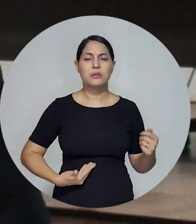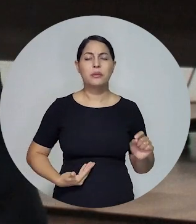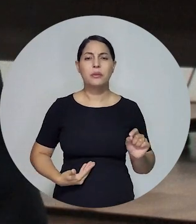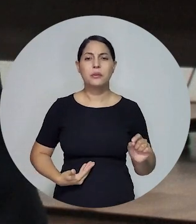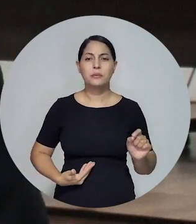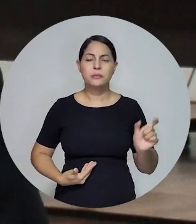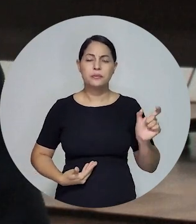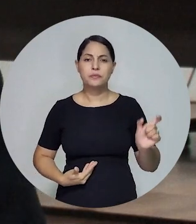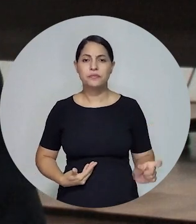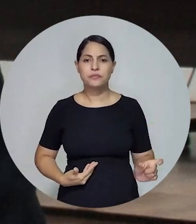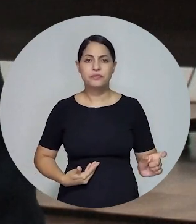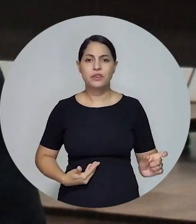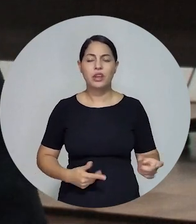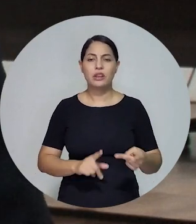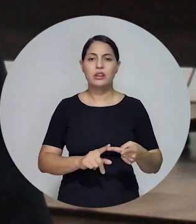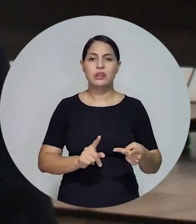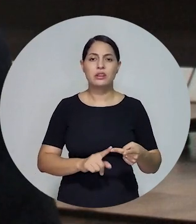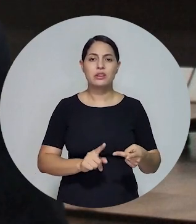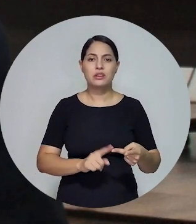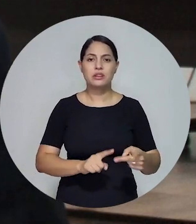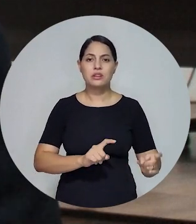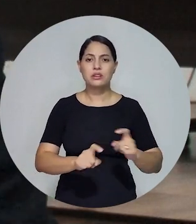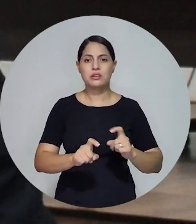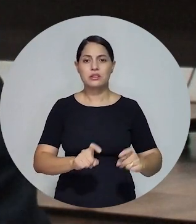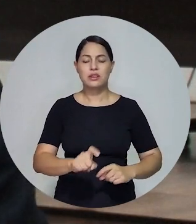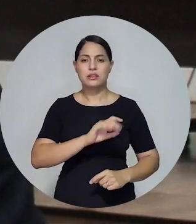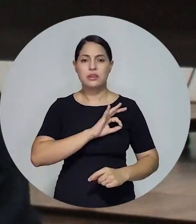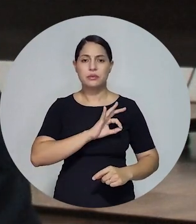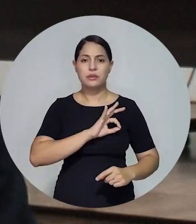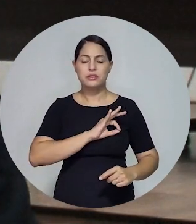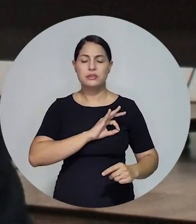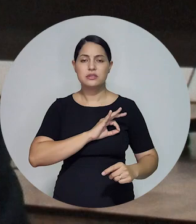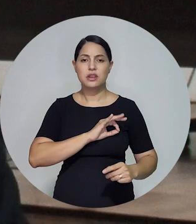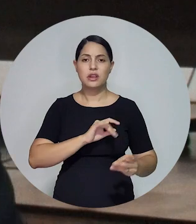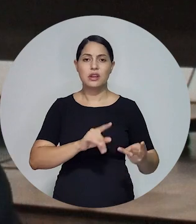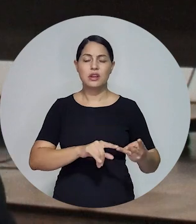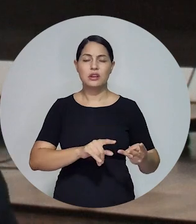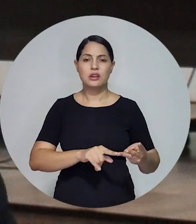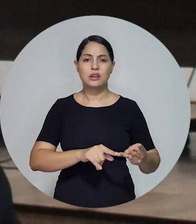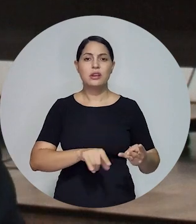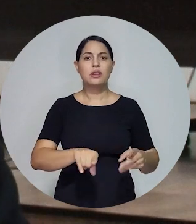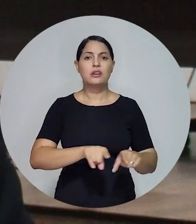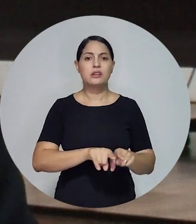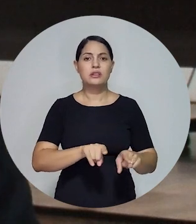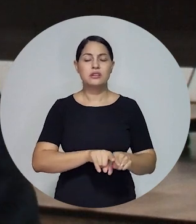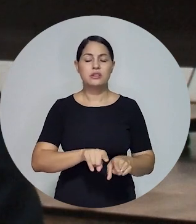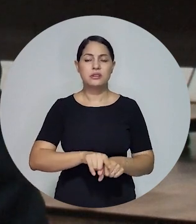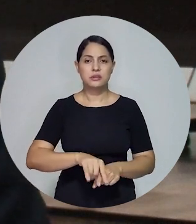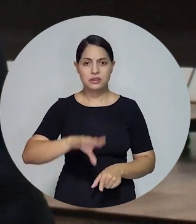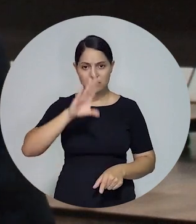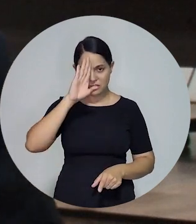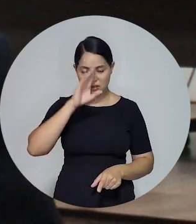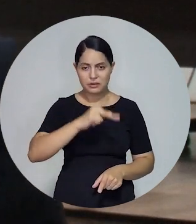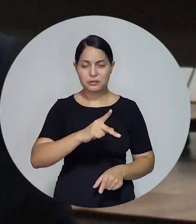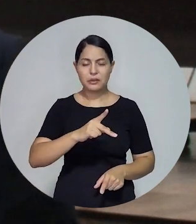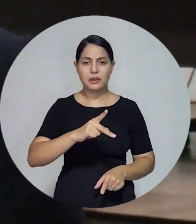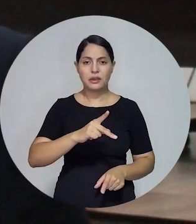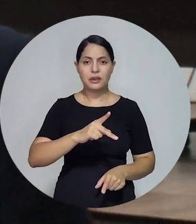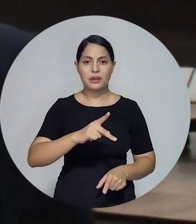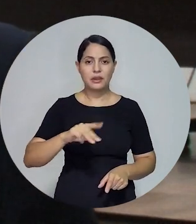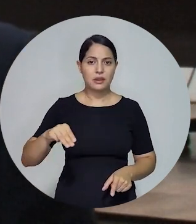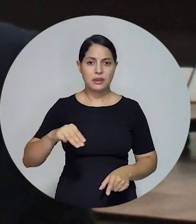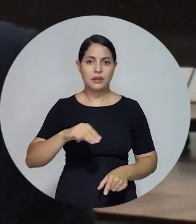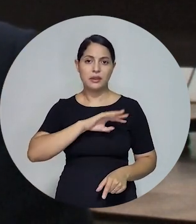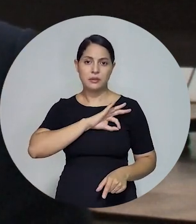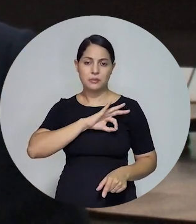secretário de Segurança Pública do Estado da Paraíba, com o secretário de Administração Penitenciária, estivemos também com o